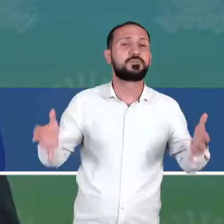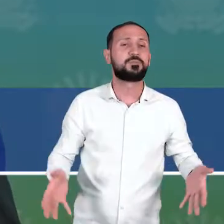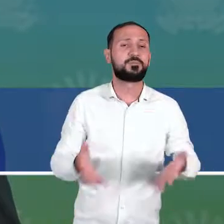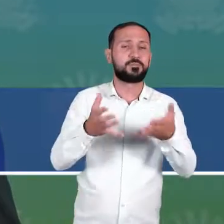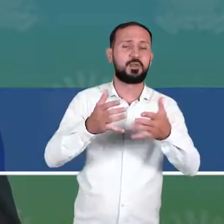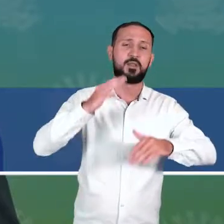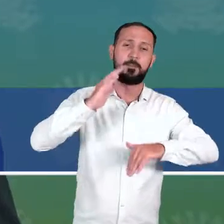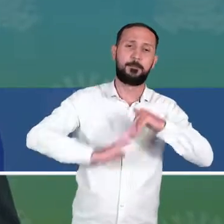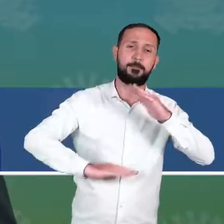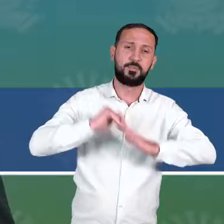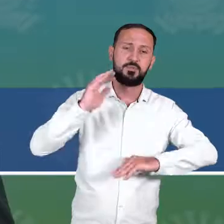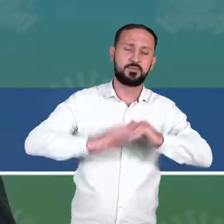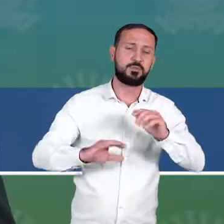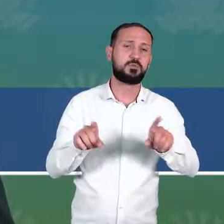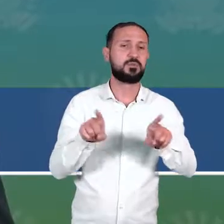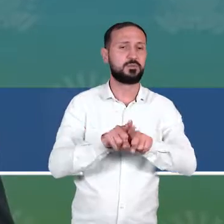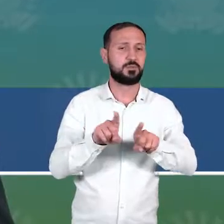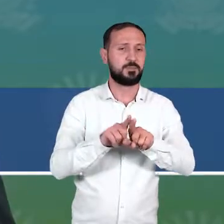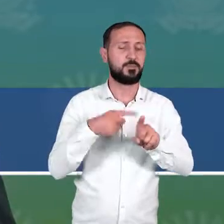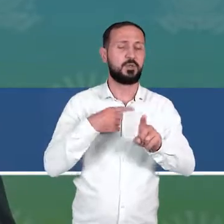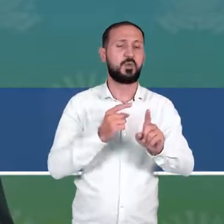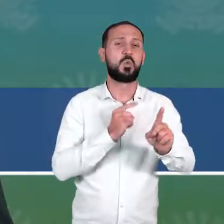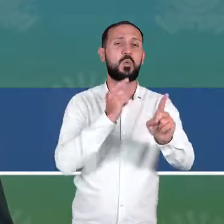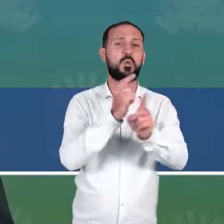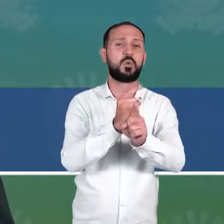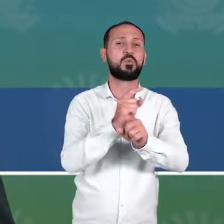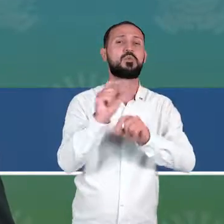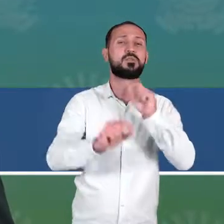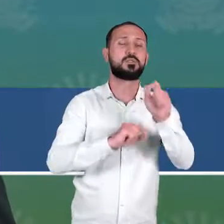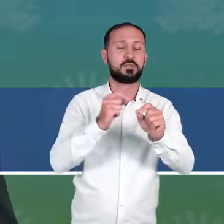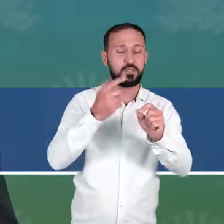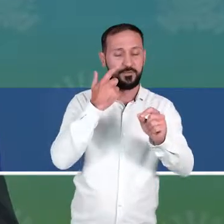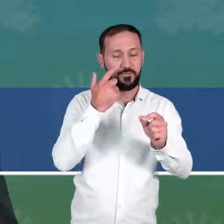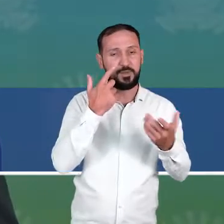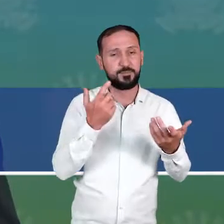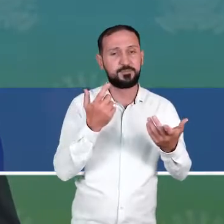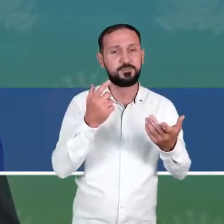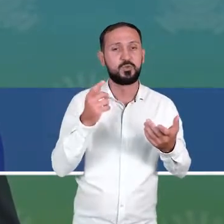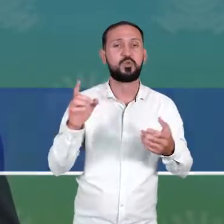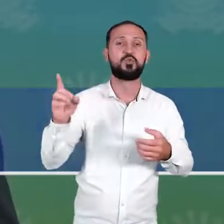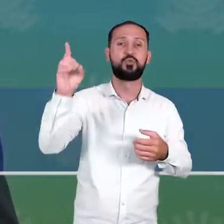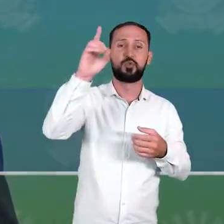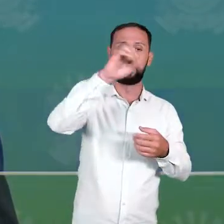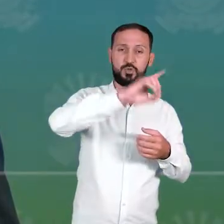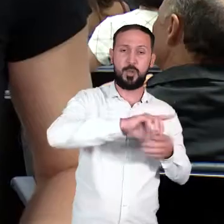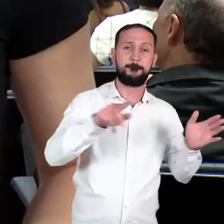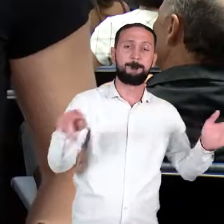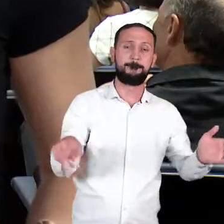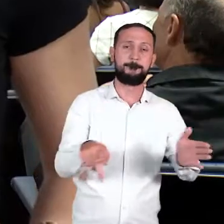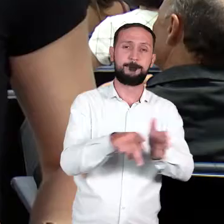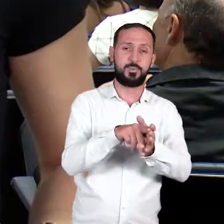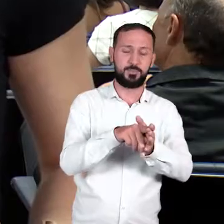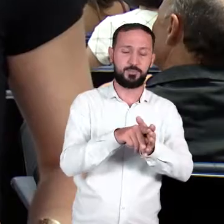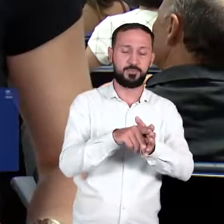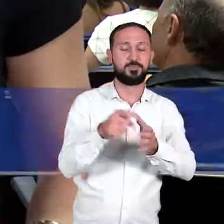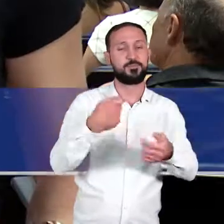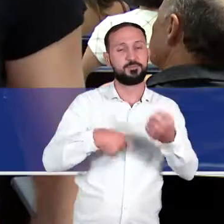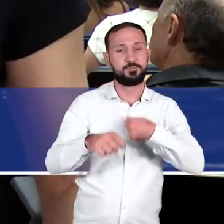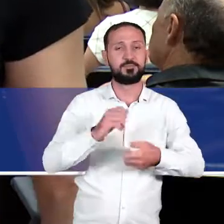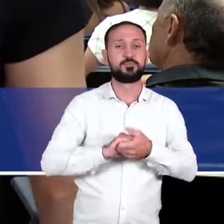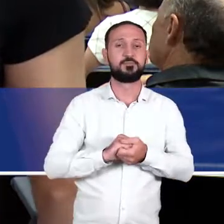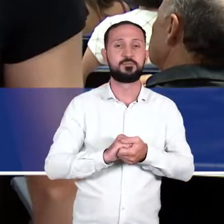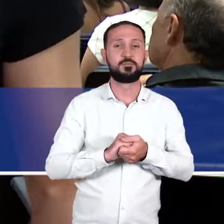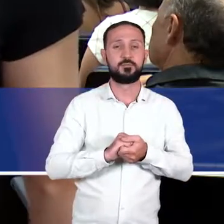da profissão e também um encontro em que se prestigia o Dia do Administrador. A administração